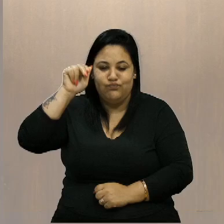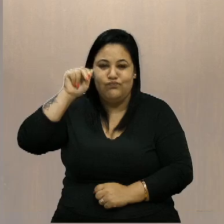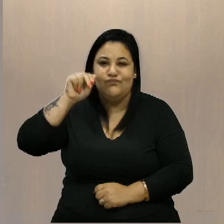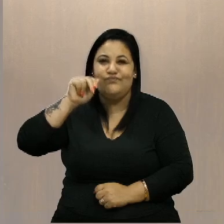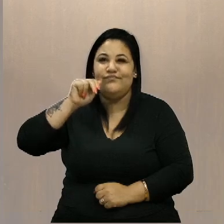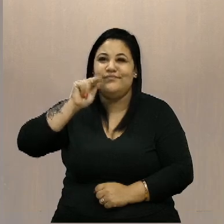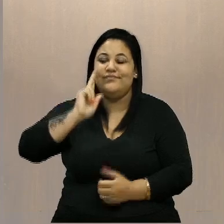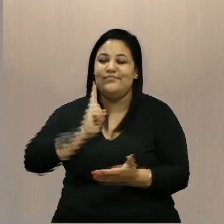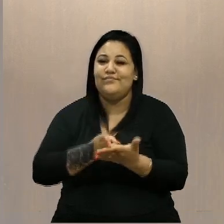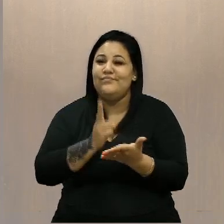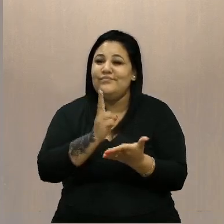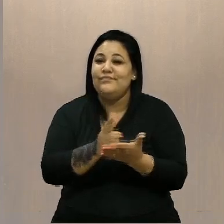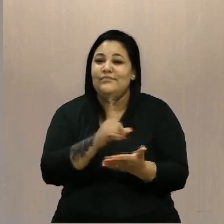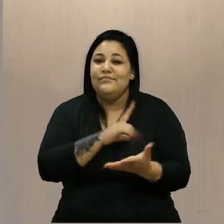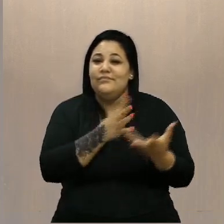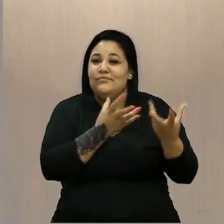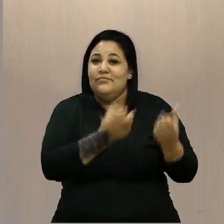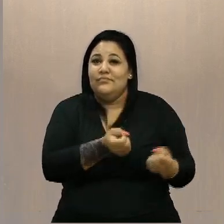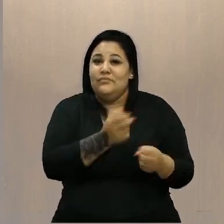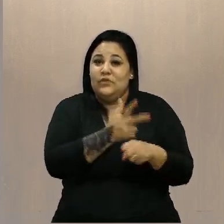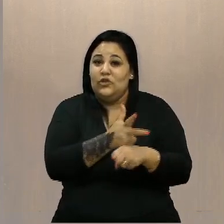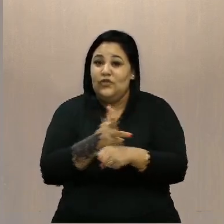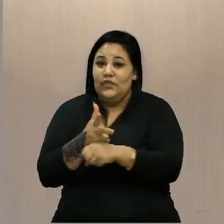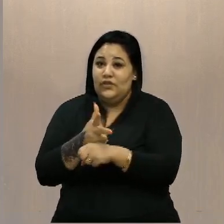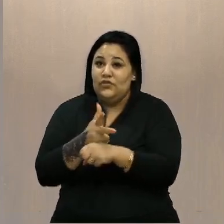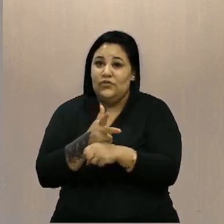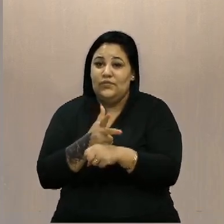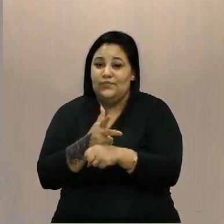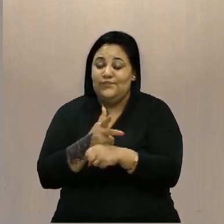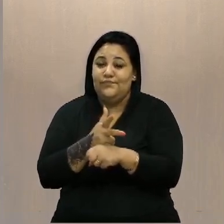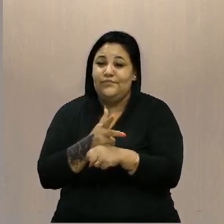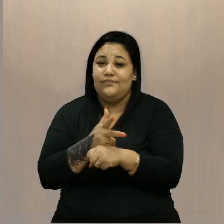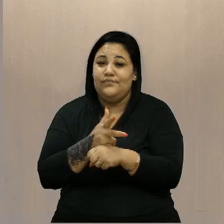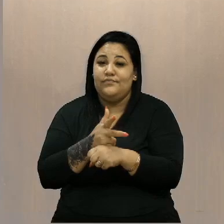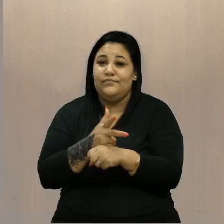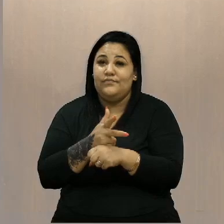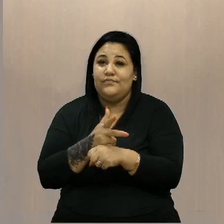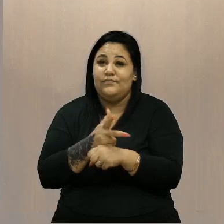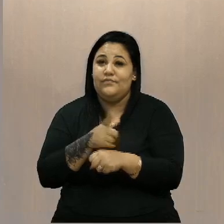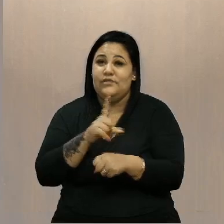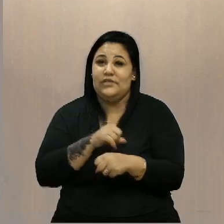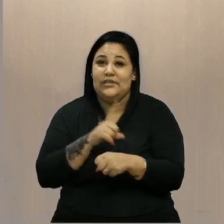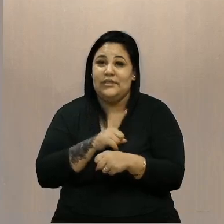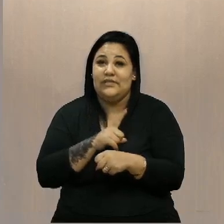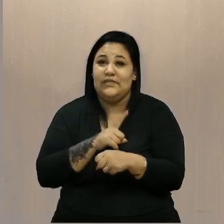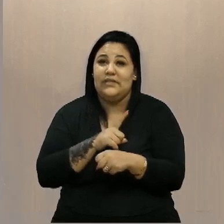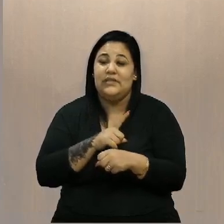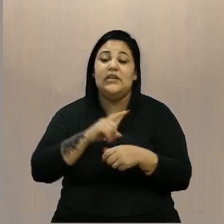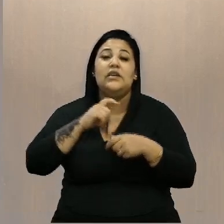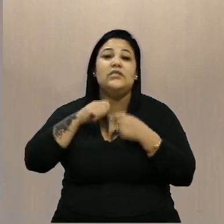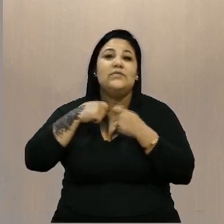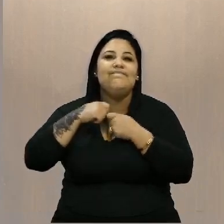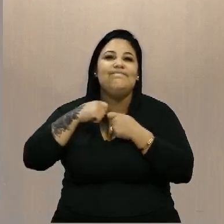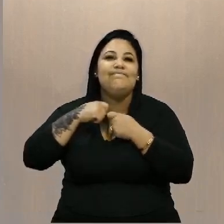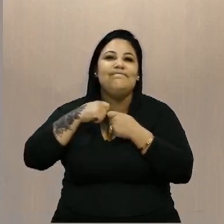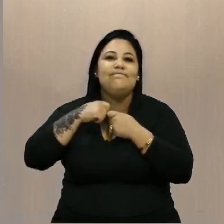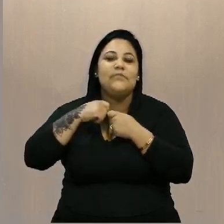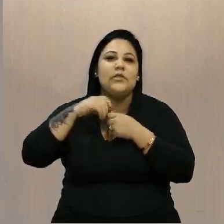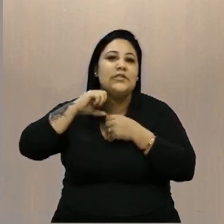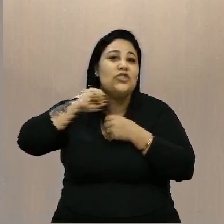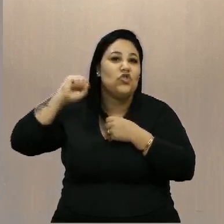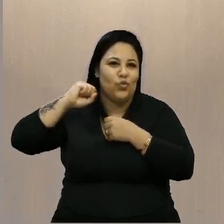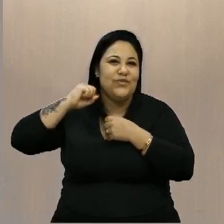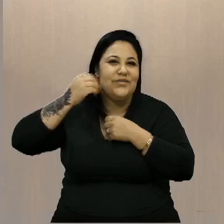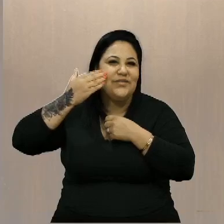Seguidamente também eu recebo vídeos de cavalos que se soltam, às vezes isso também tem a ver com o proprietário, mas precisa